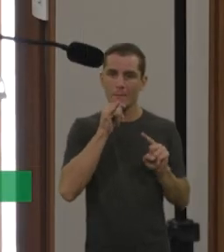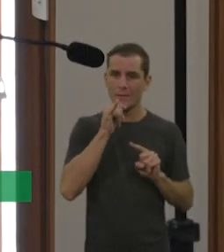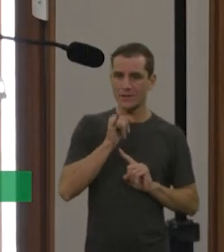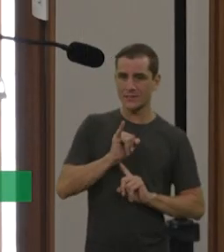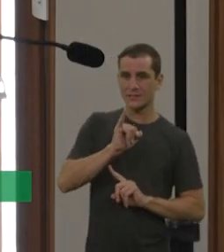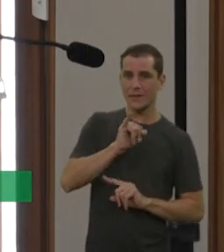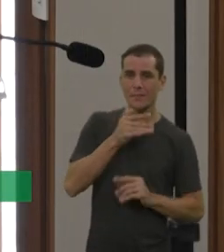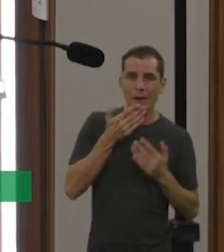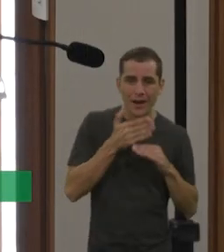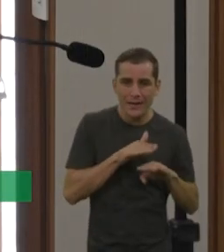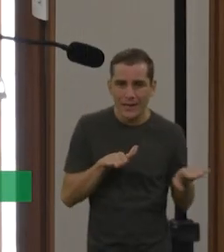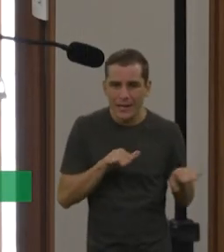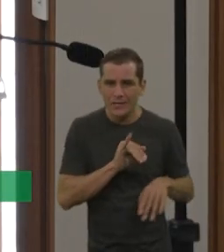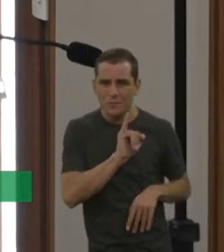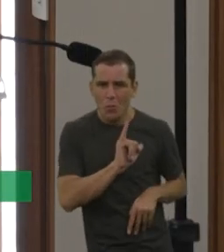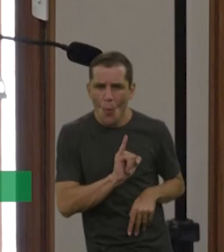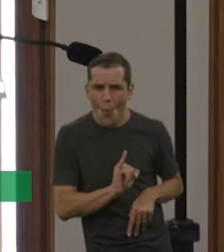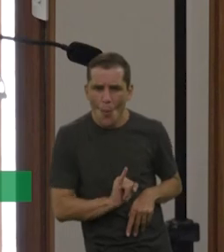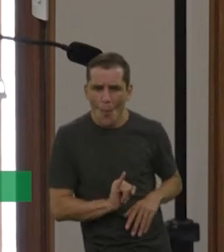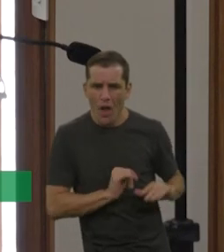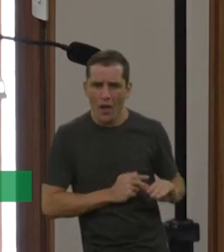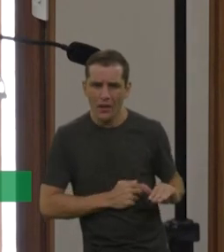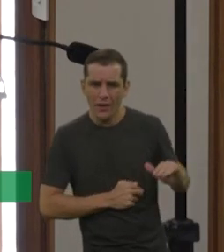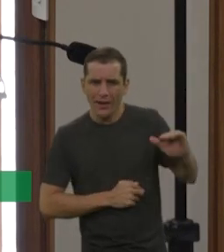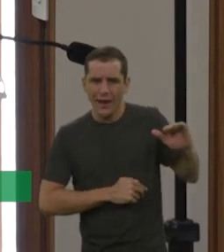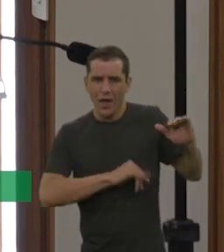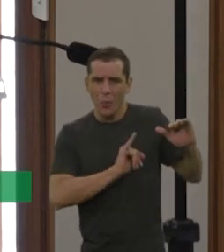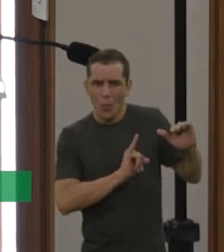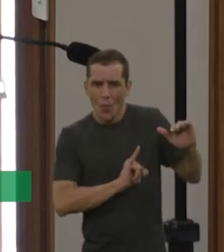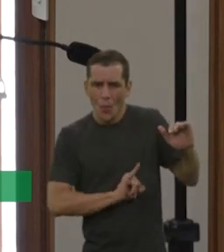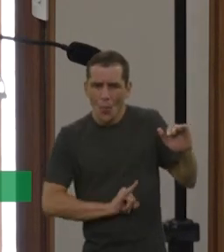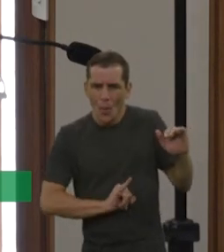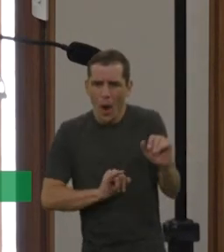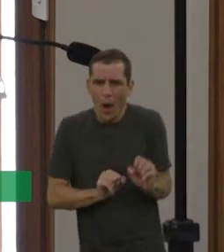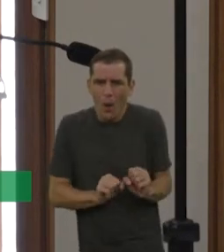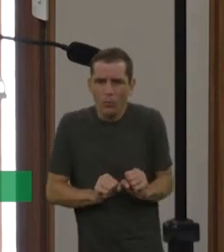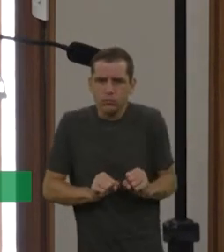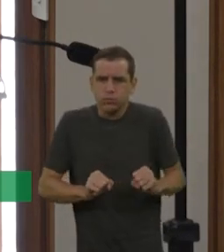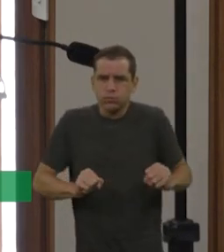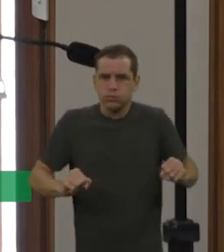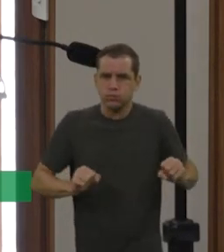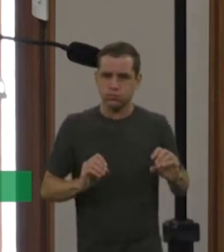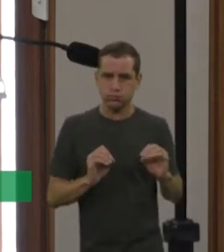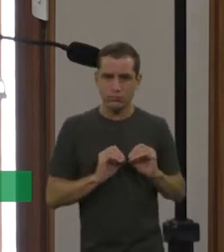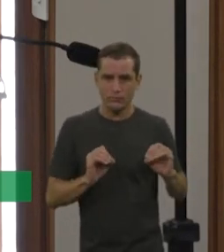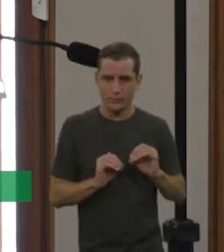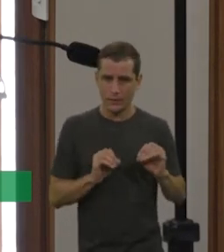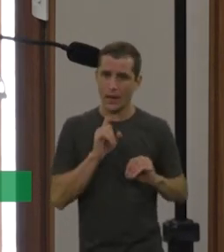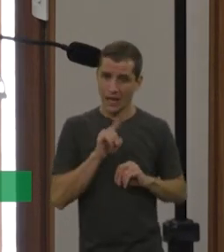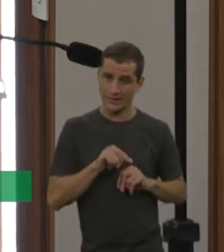não cresce bem, não ganha muito peso, isso a gente chama de failure to thrive.